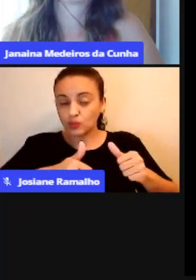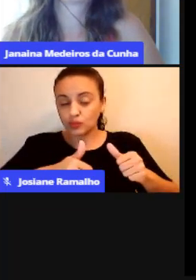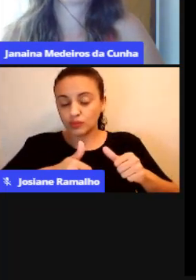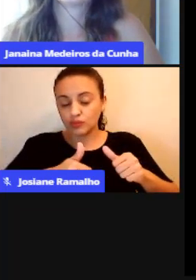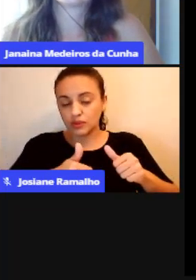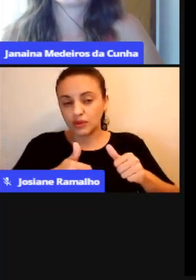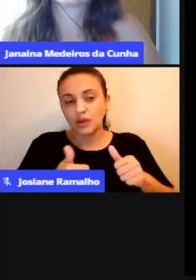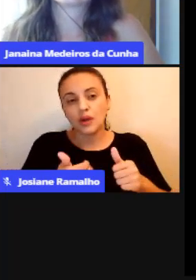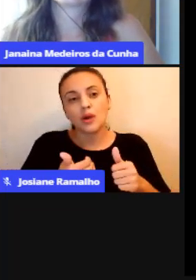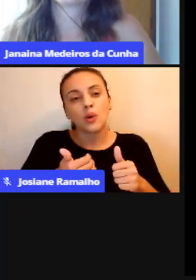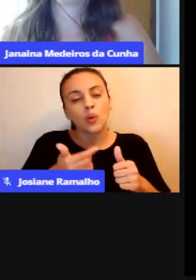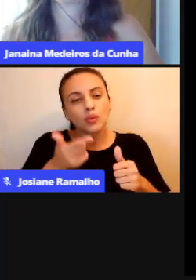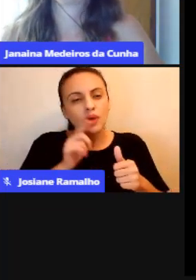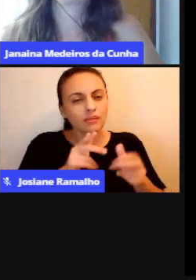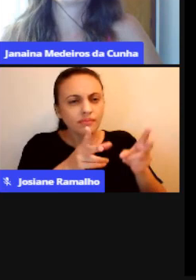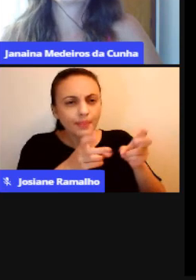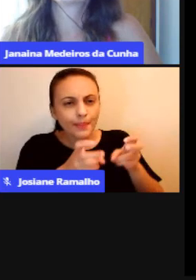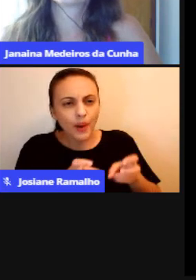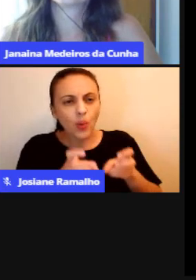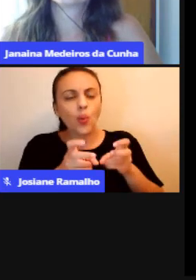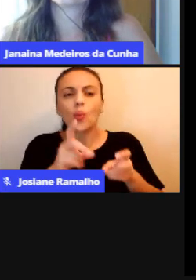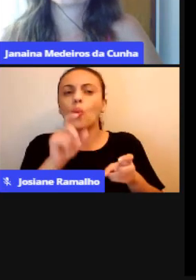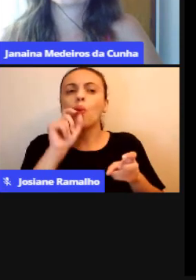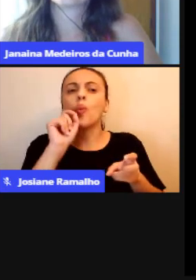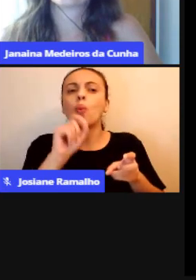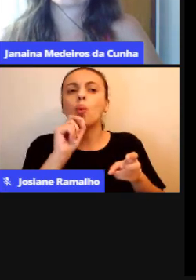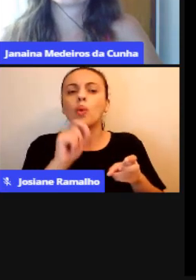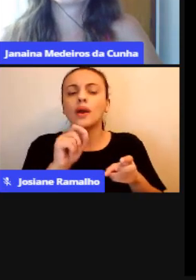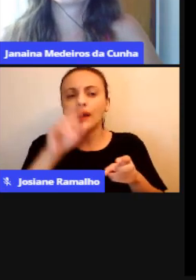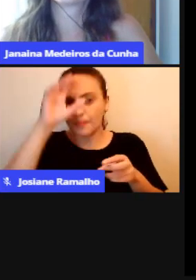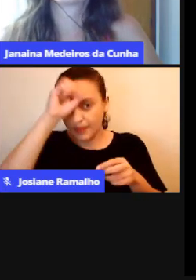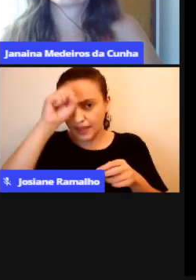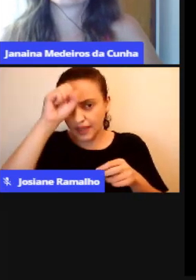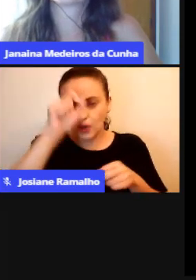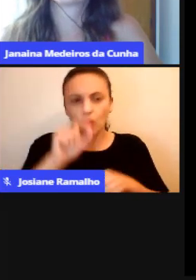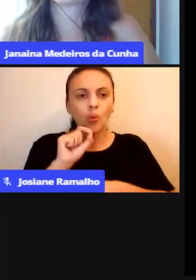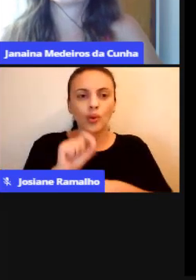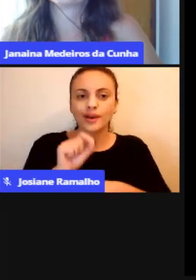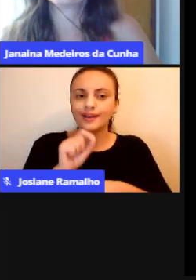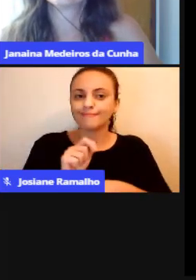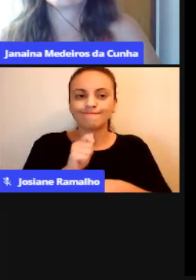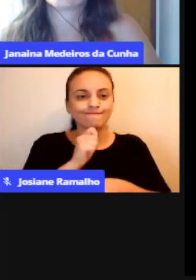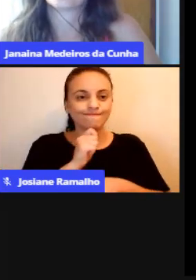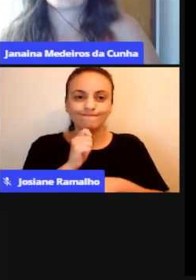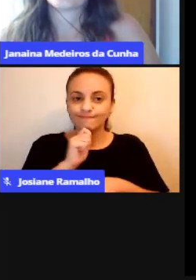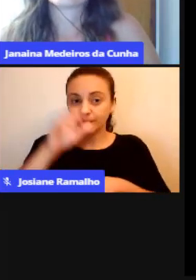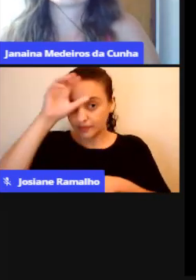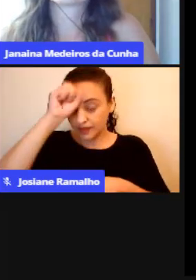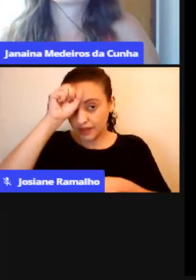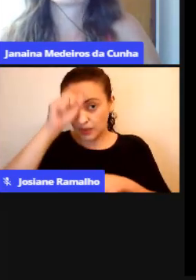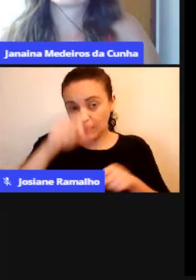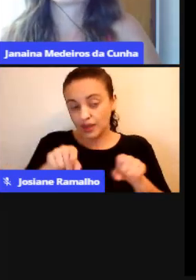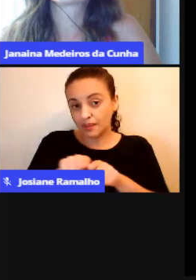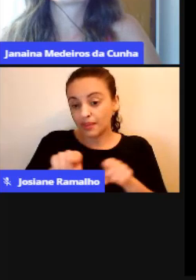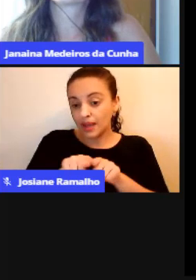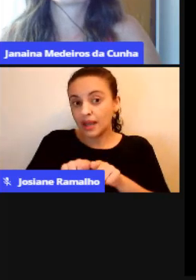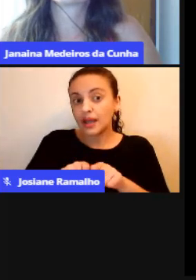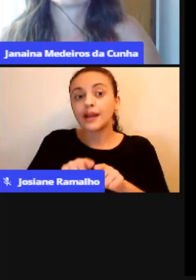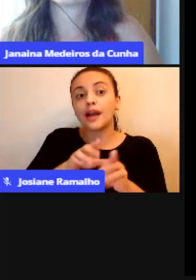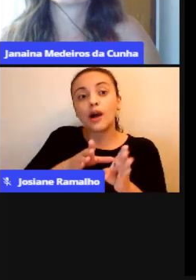se aprendeu e do que não se aprendeu. É reorientar o educando para que supere